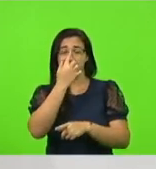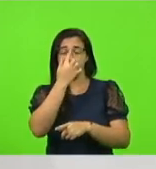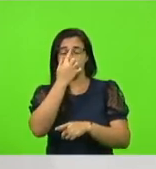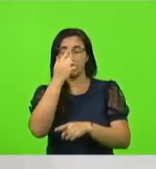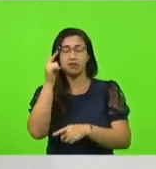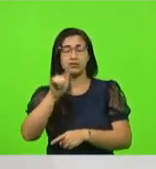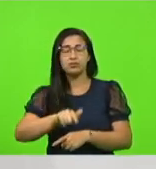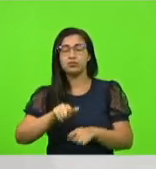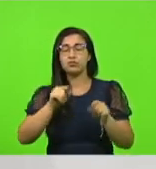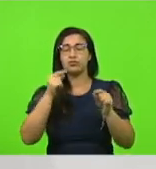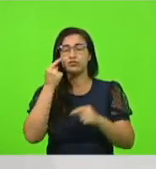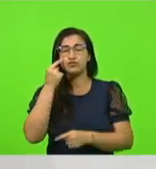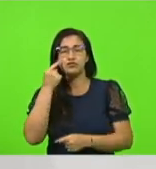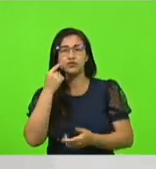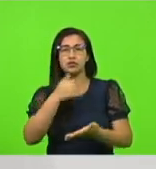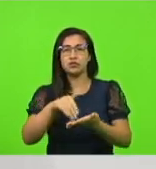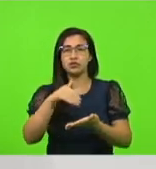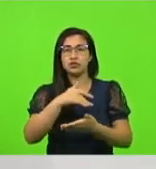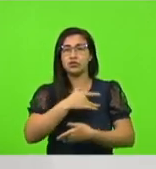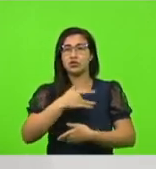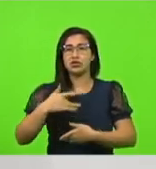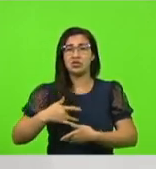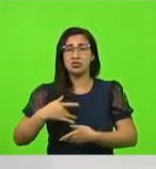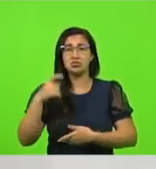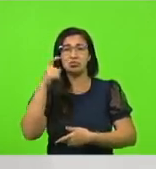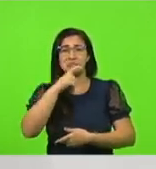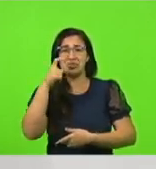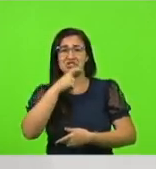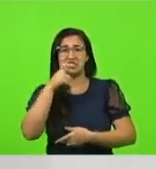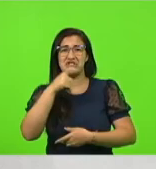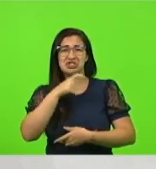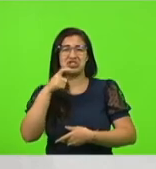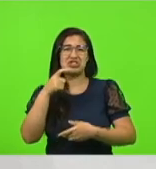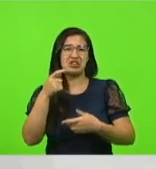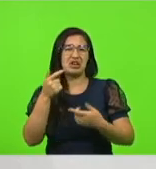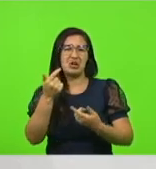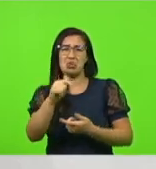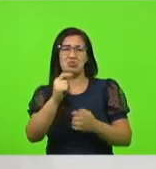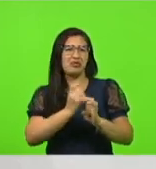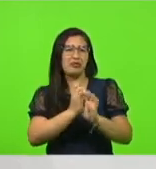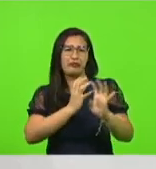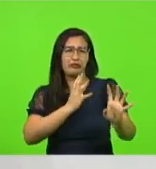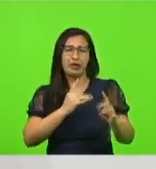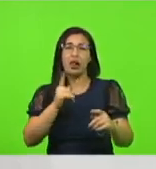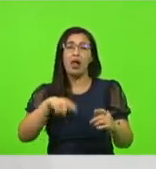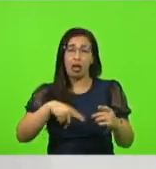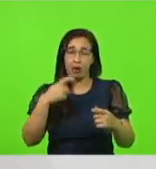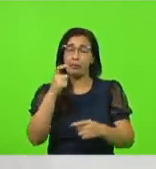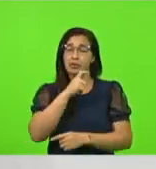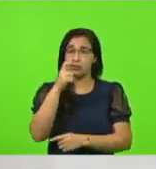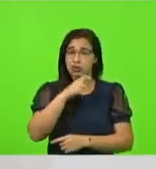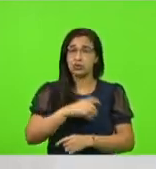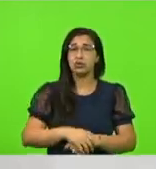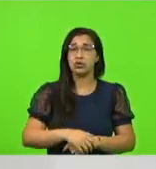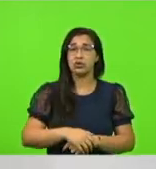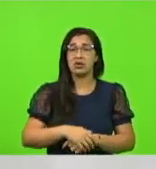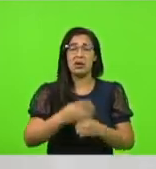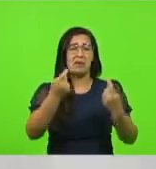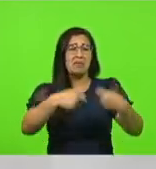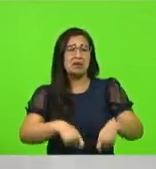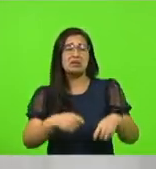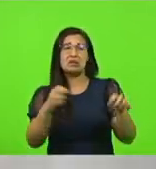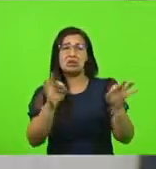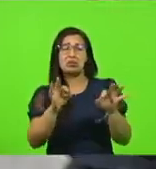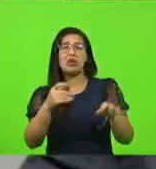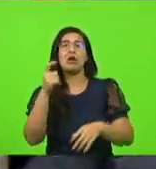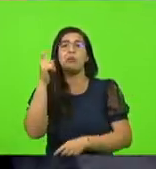vejo a Secretaria da Saúde mentindo, falando que não tem ninguém na fila, o que é mentira, falando que não tem ninguém precisando, o que é